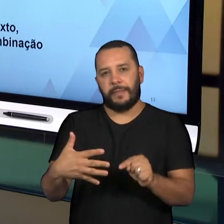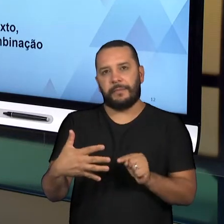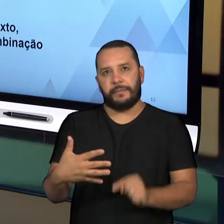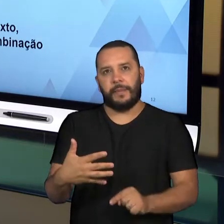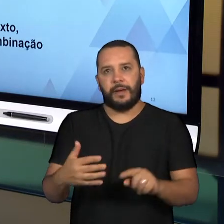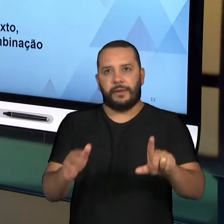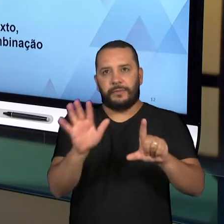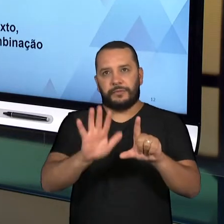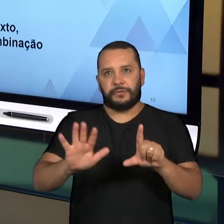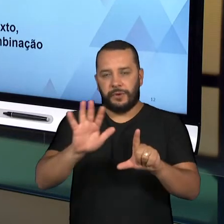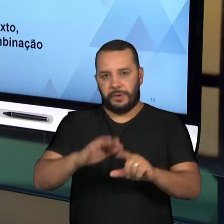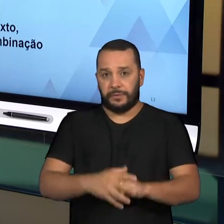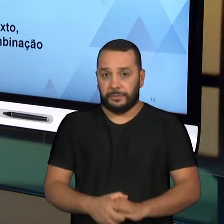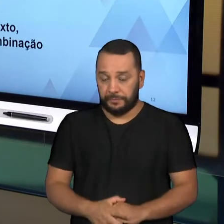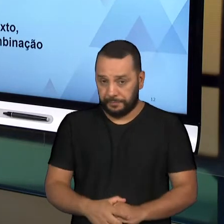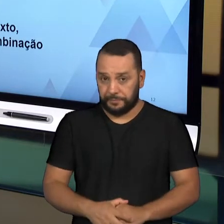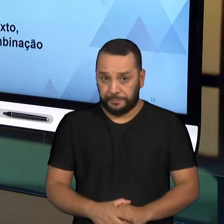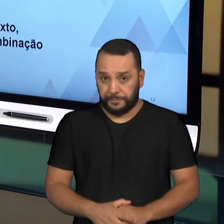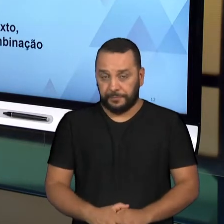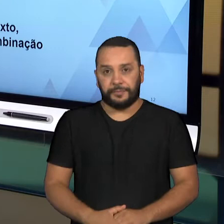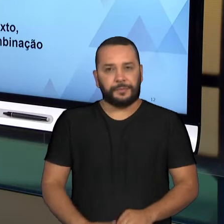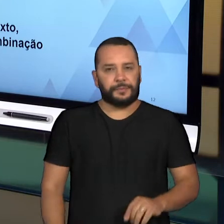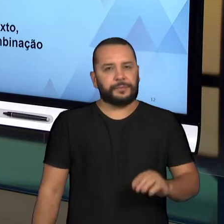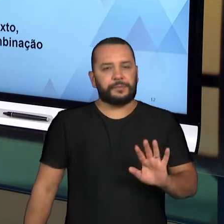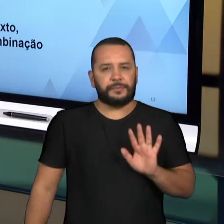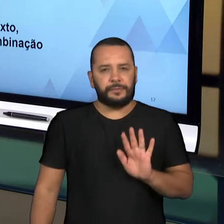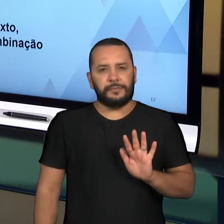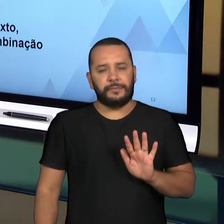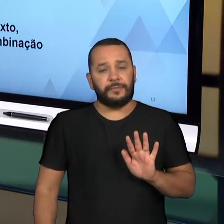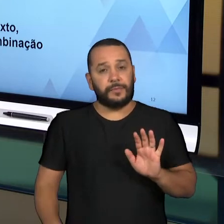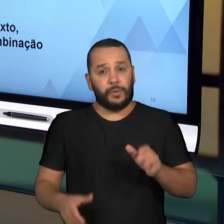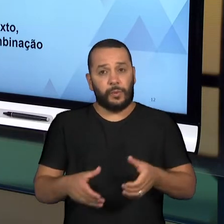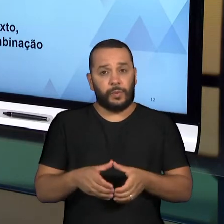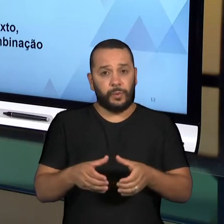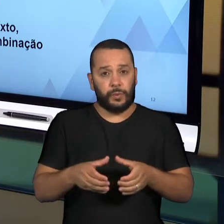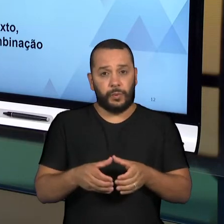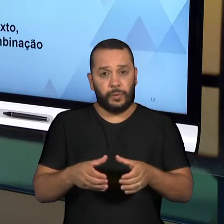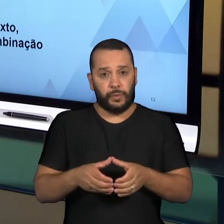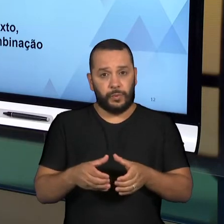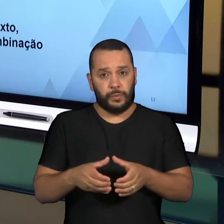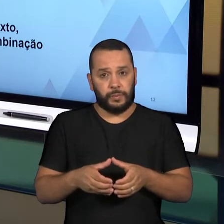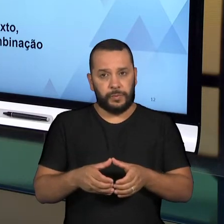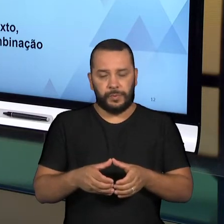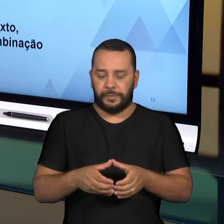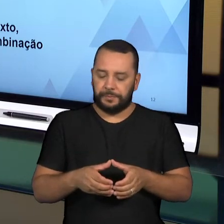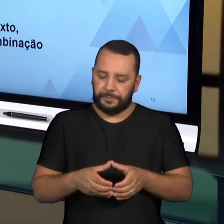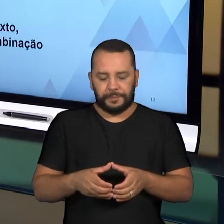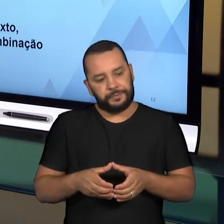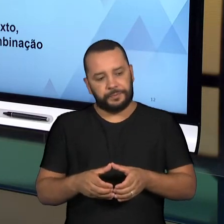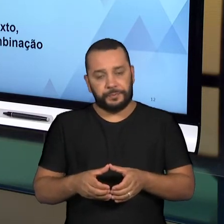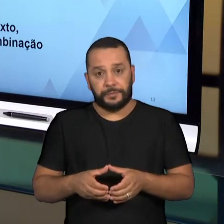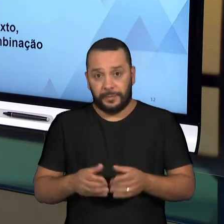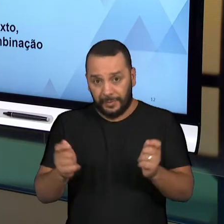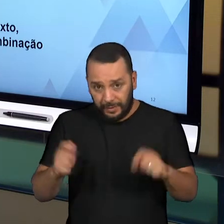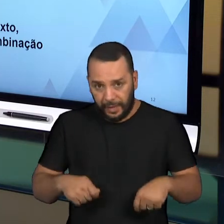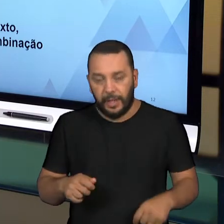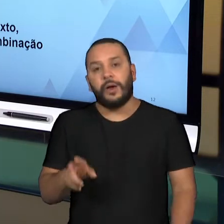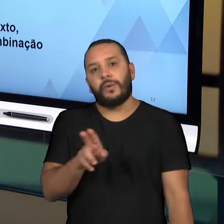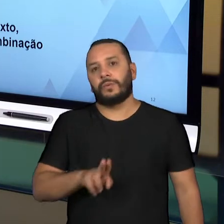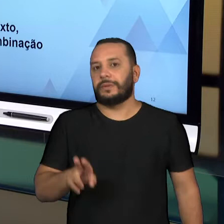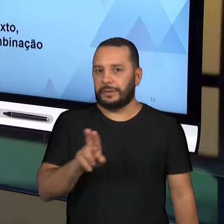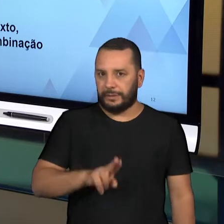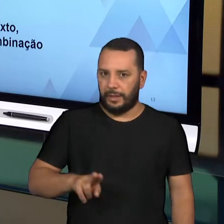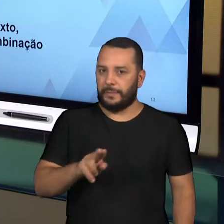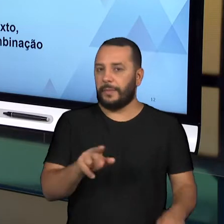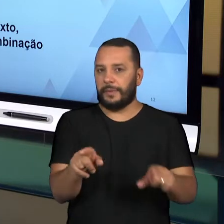vídeo ao se o grupo fizeram a opção de utilizar assim